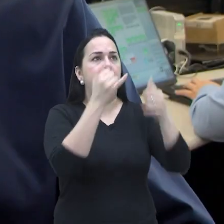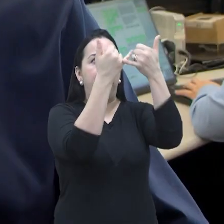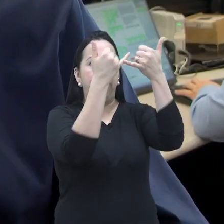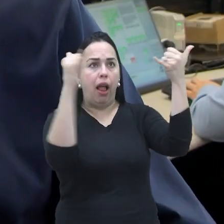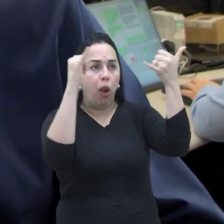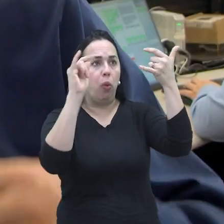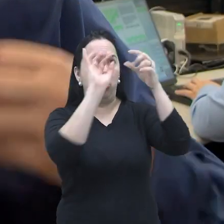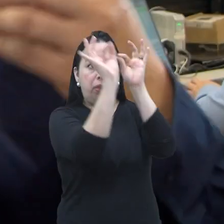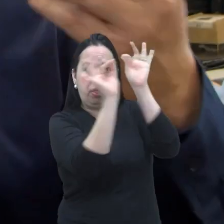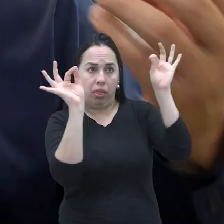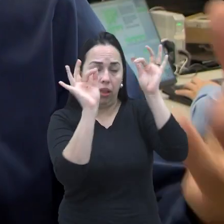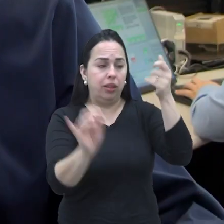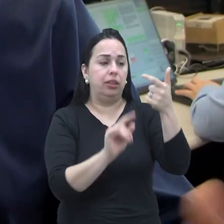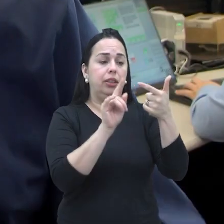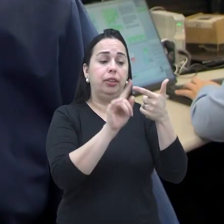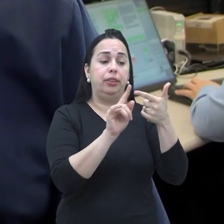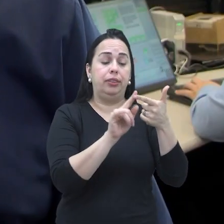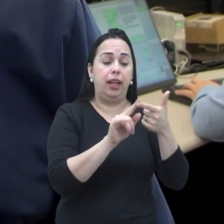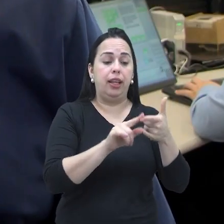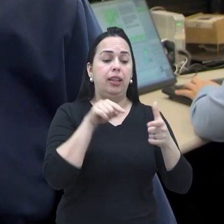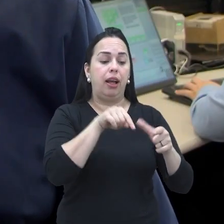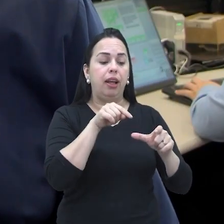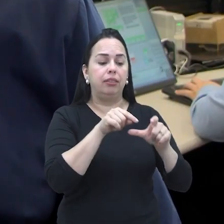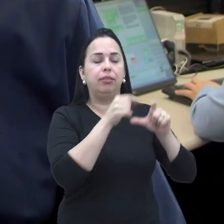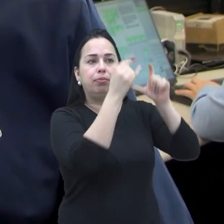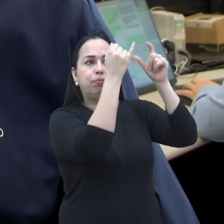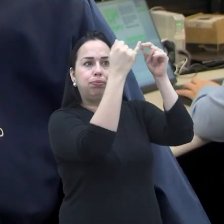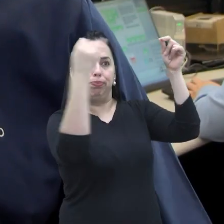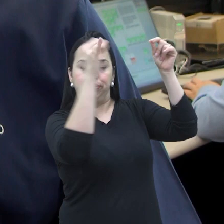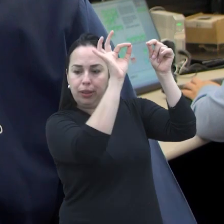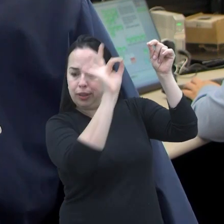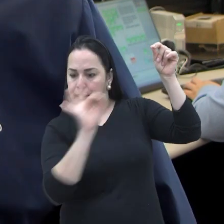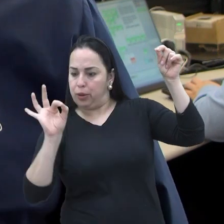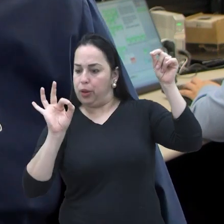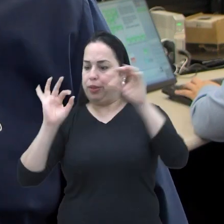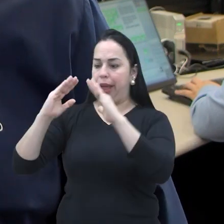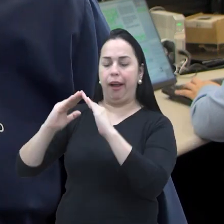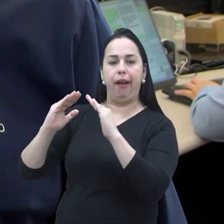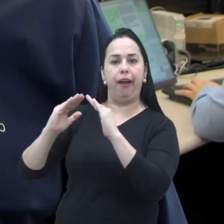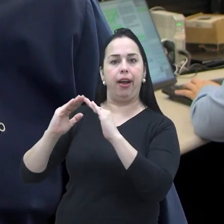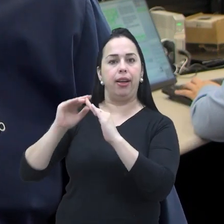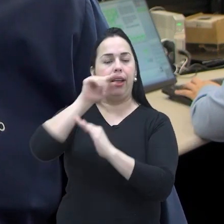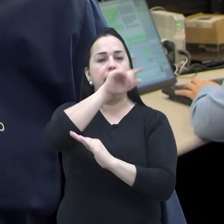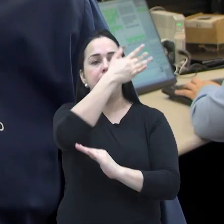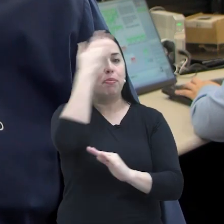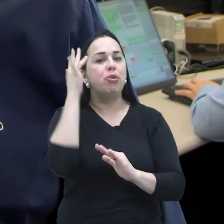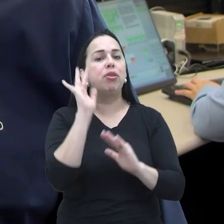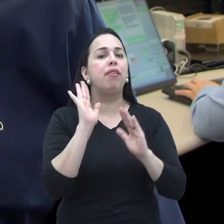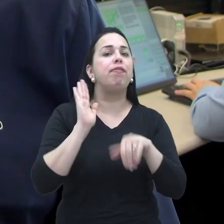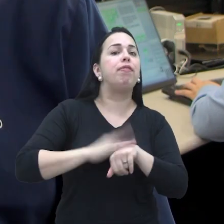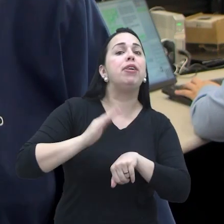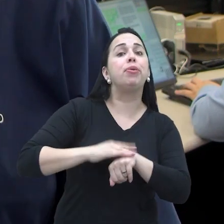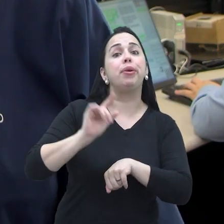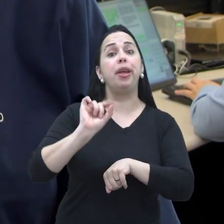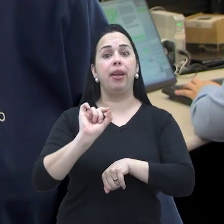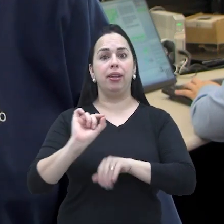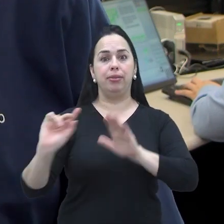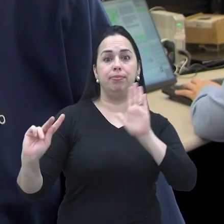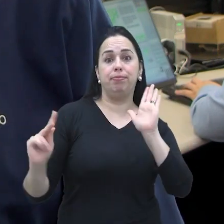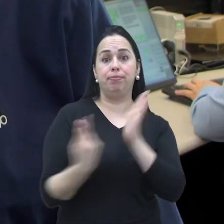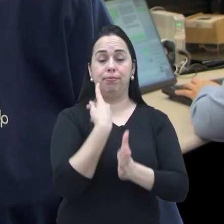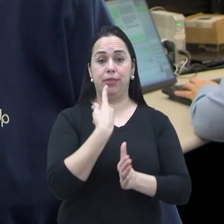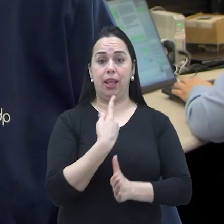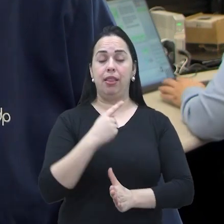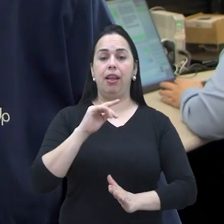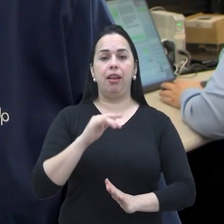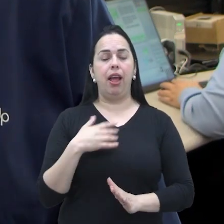no medidor, no ramal de entrada, tem várias tecnologias que são utilizadas para esse tipo de fraude e